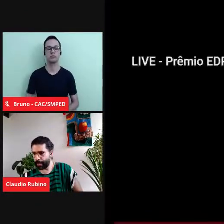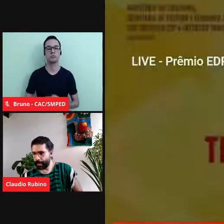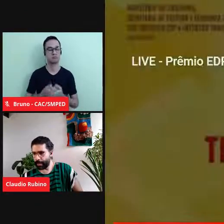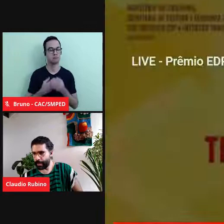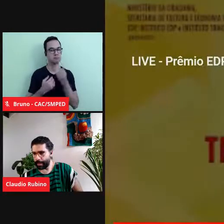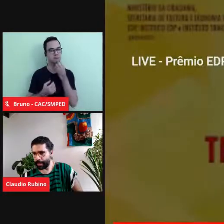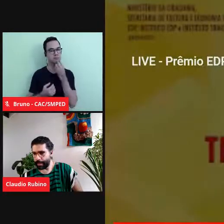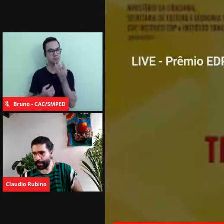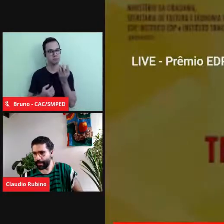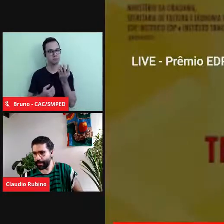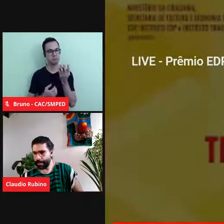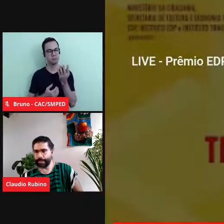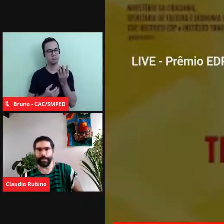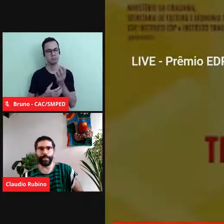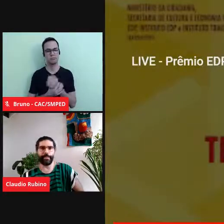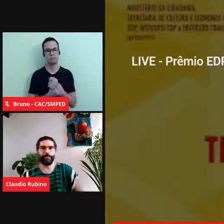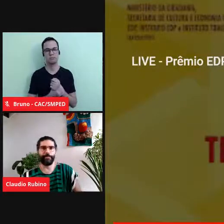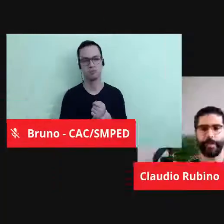Bom,